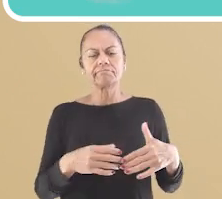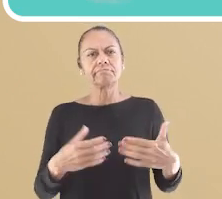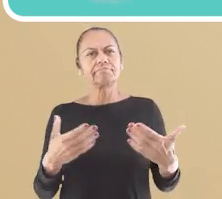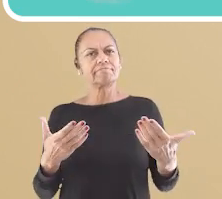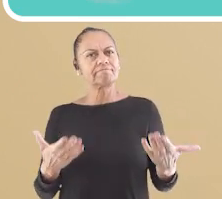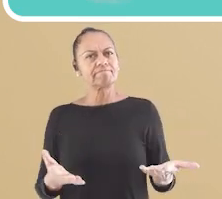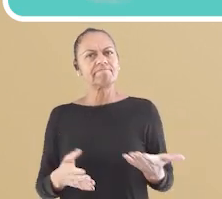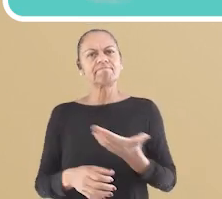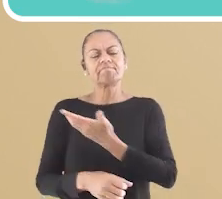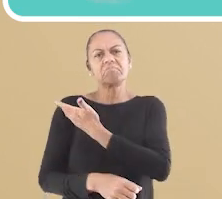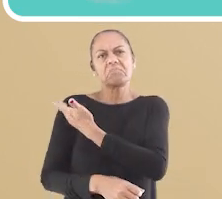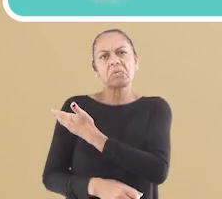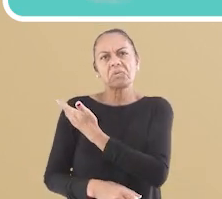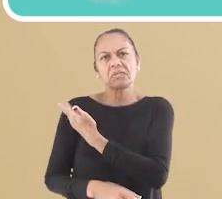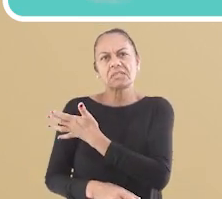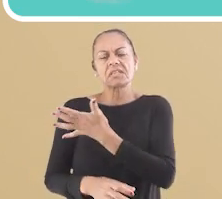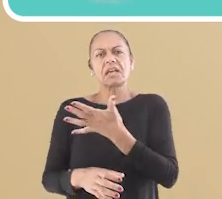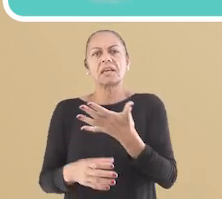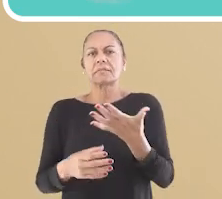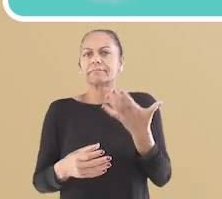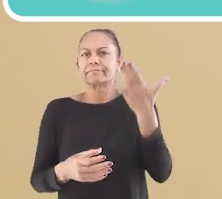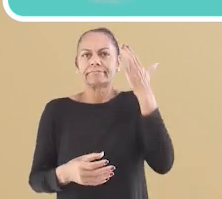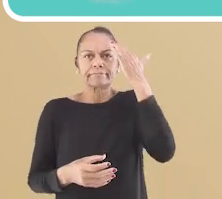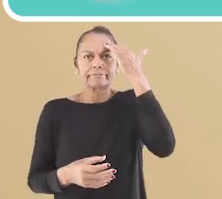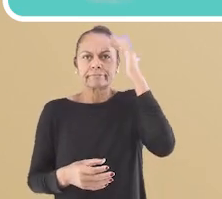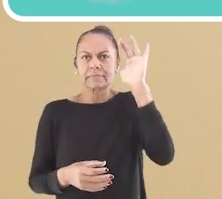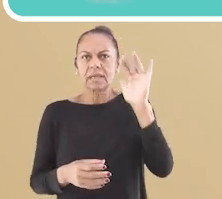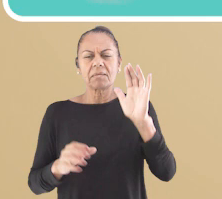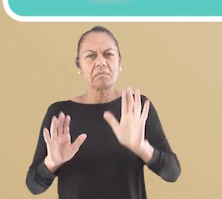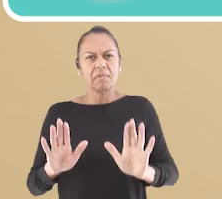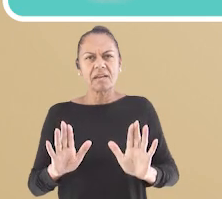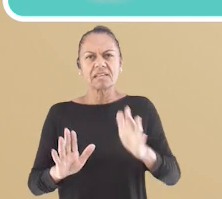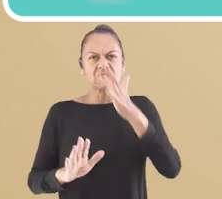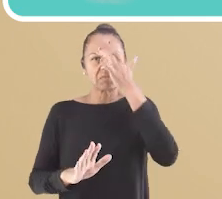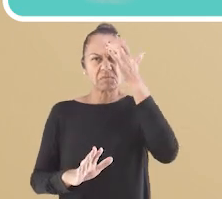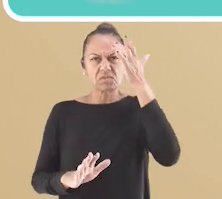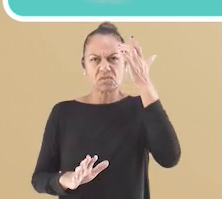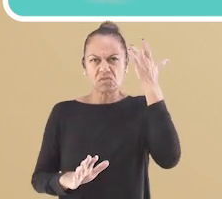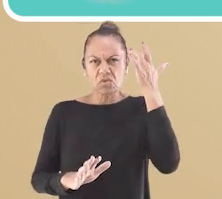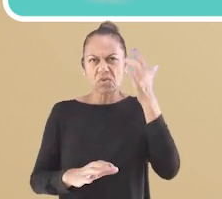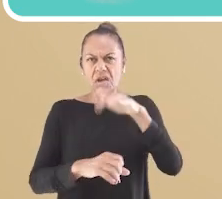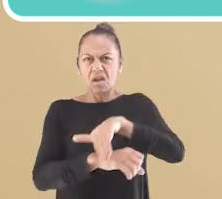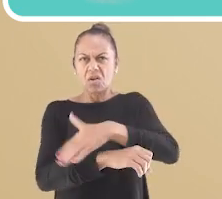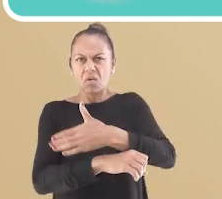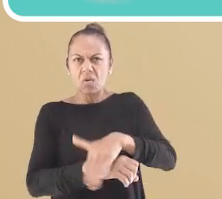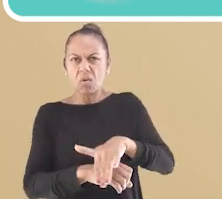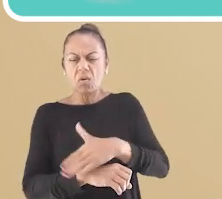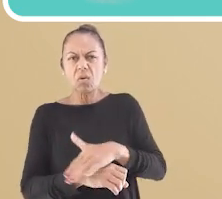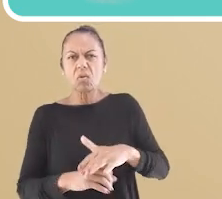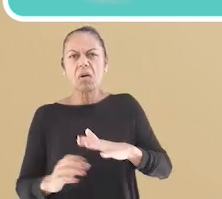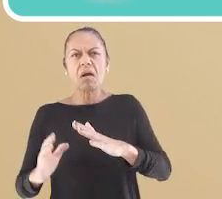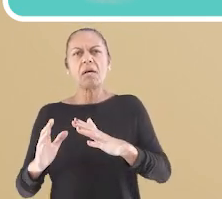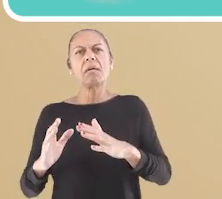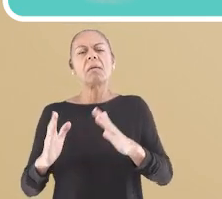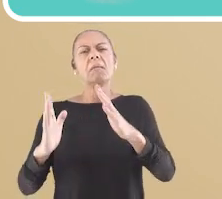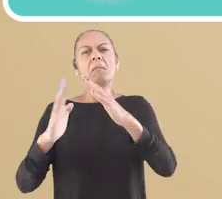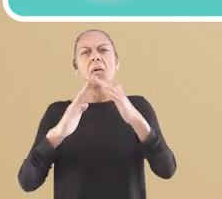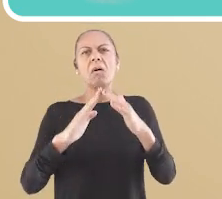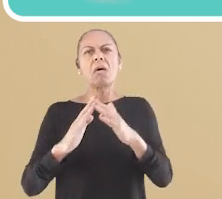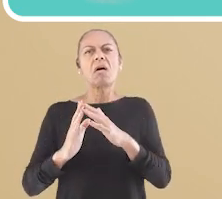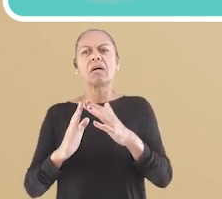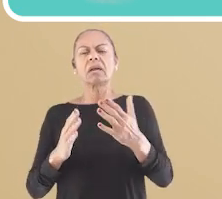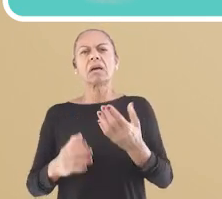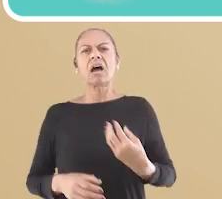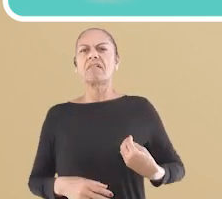pessoas inocentes. Se cometem tais atos por mera diversão ou por preconceito, não sabemos. Mas não podemos permitir que os moradores de